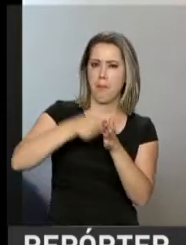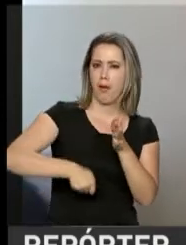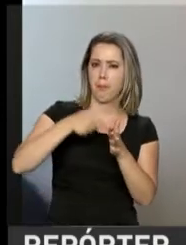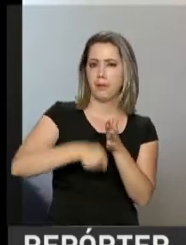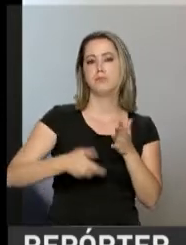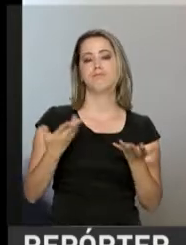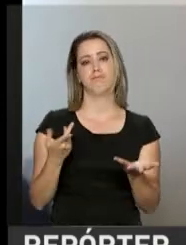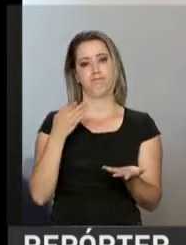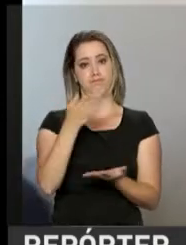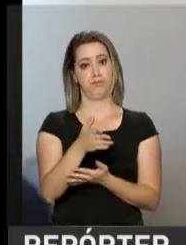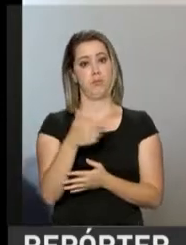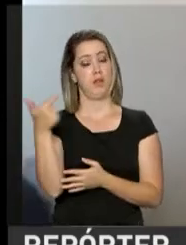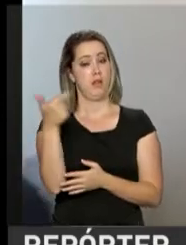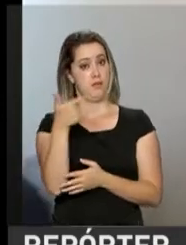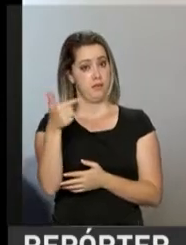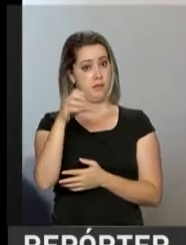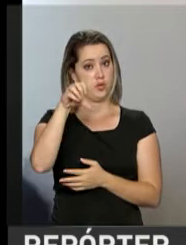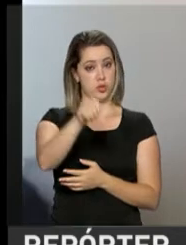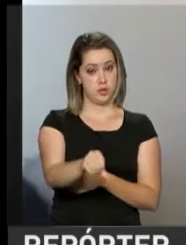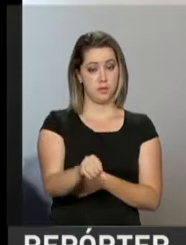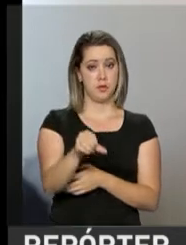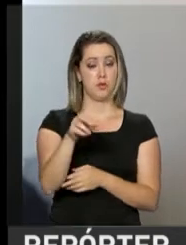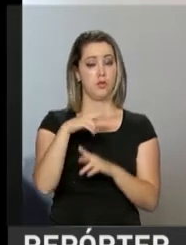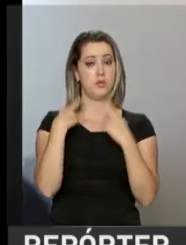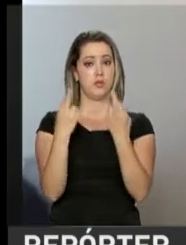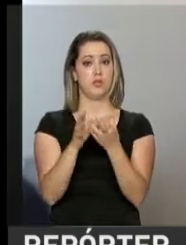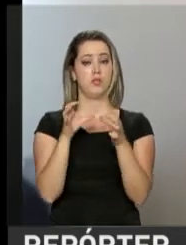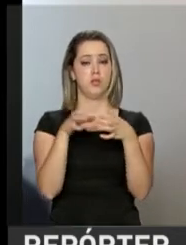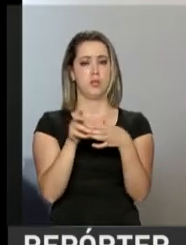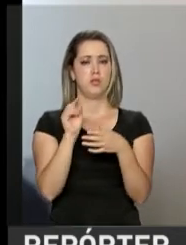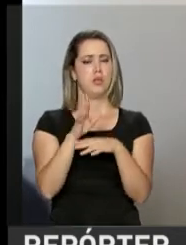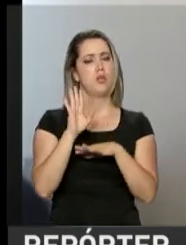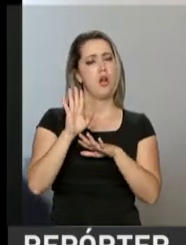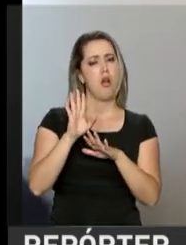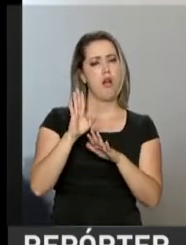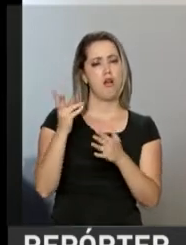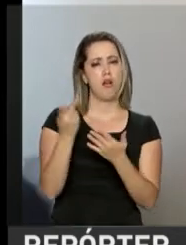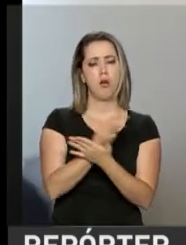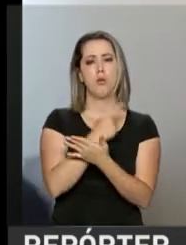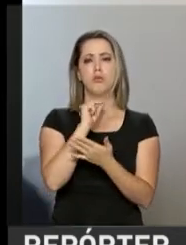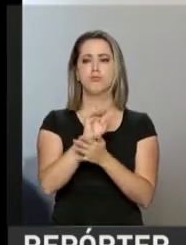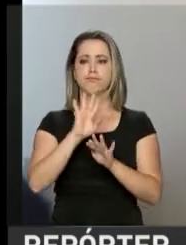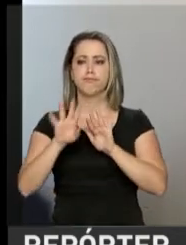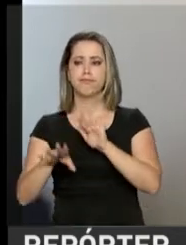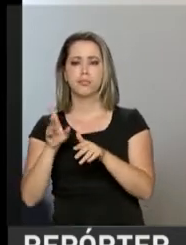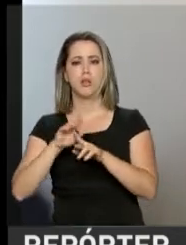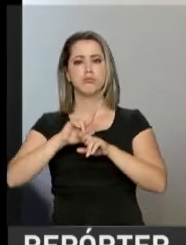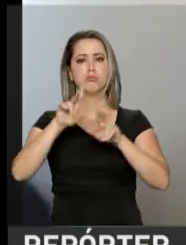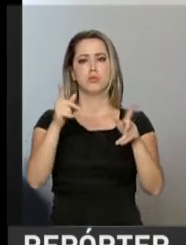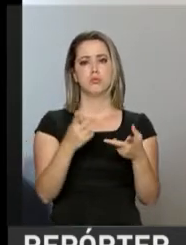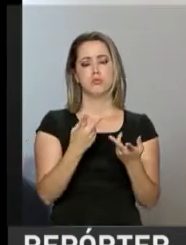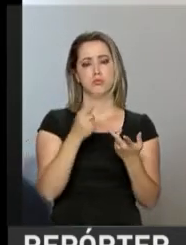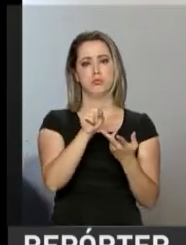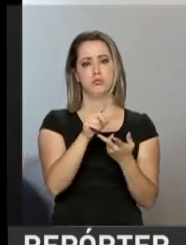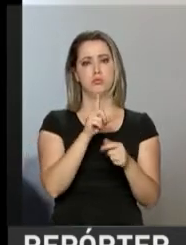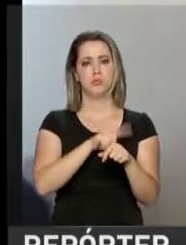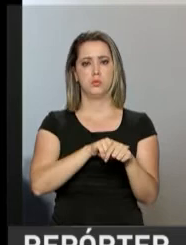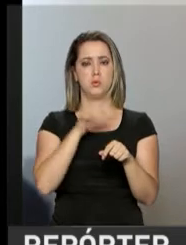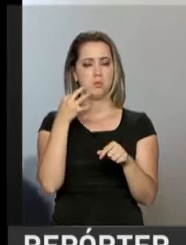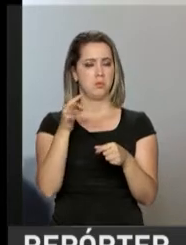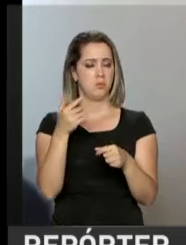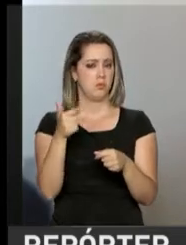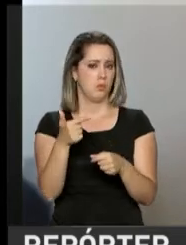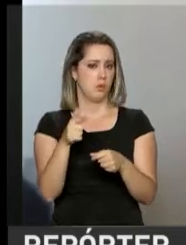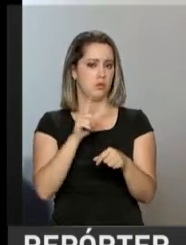29ª reunião de chanceleres da OEA. Elas acontecem de maneira esporádica, de maneira extraordinária, e a primeira delas